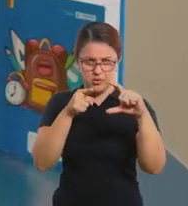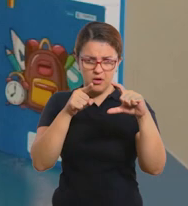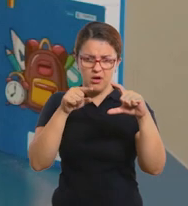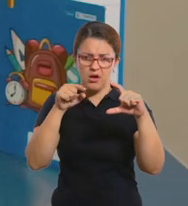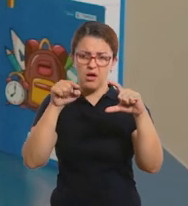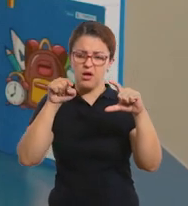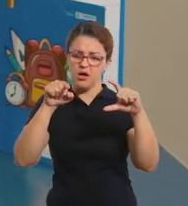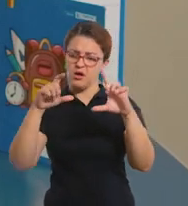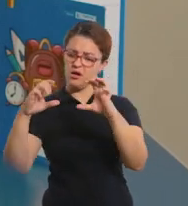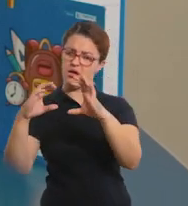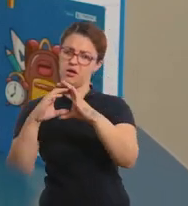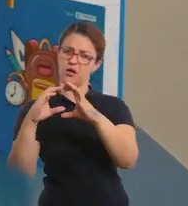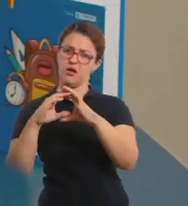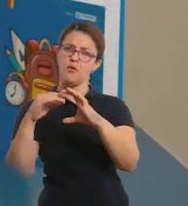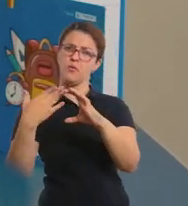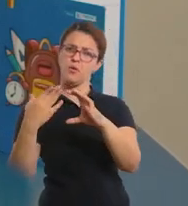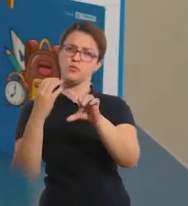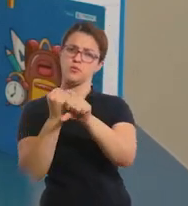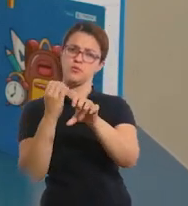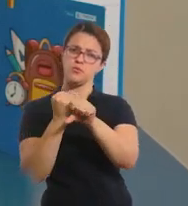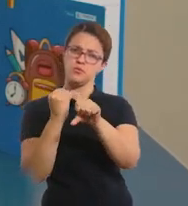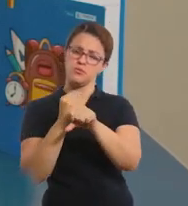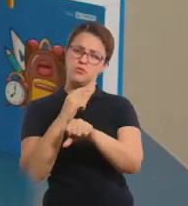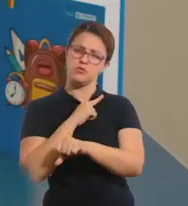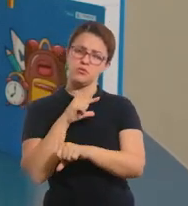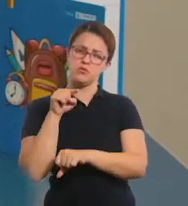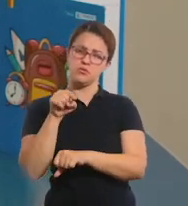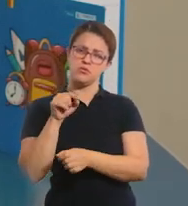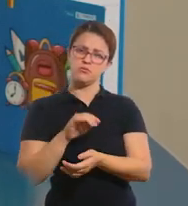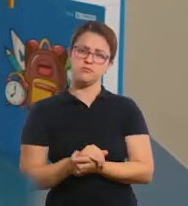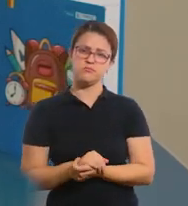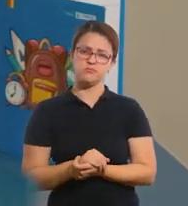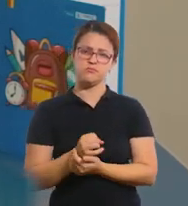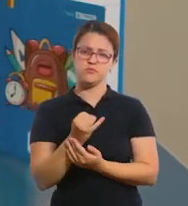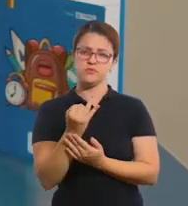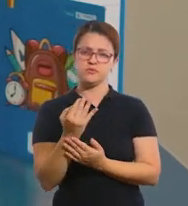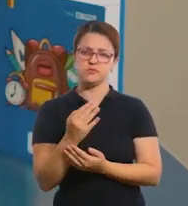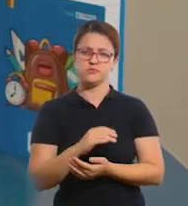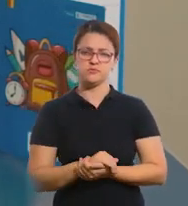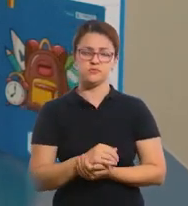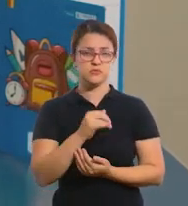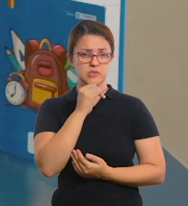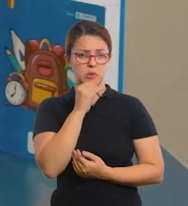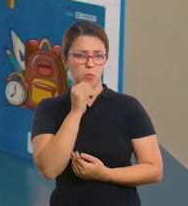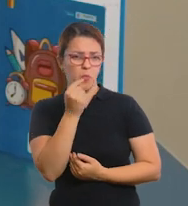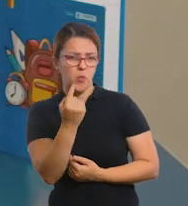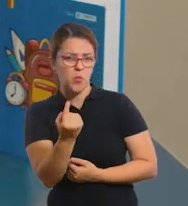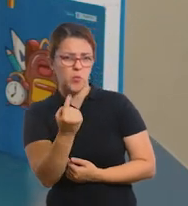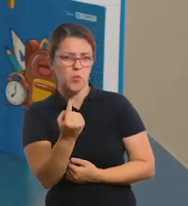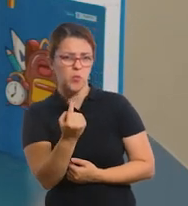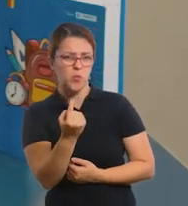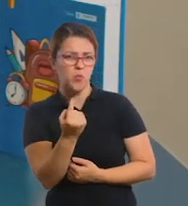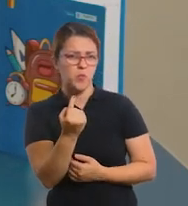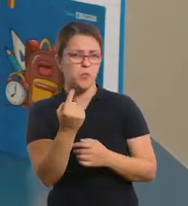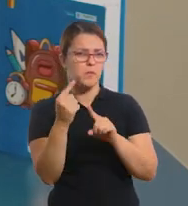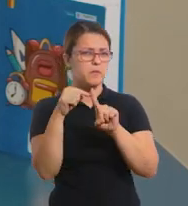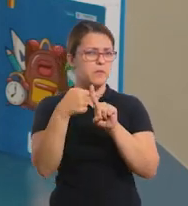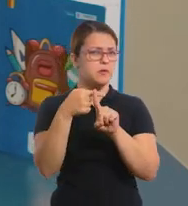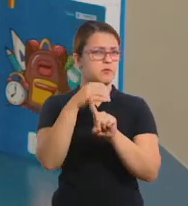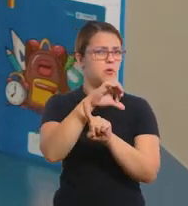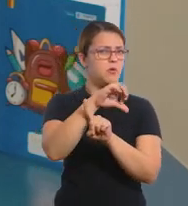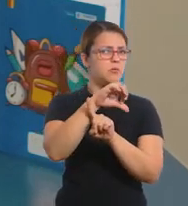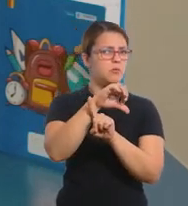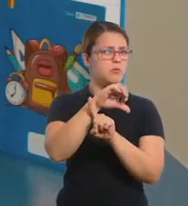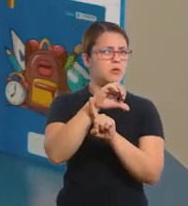nove qual o nome do será que tem alguém o número do será que tem quantidade porque se for um palitinho seria